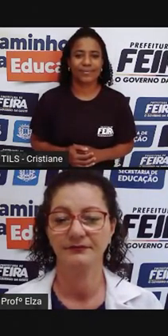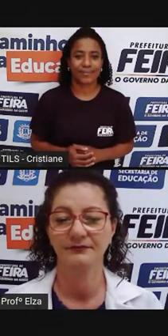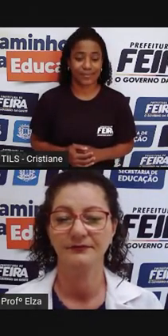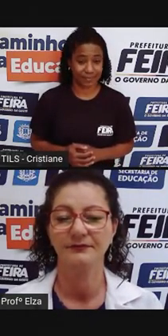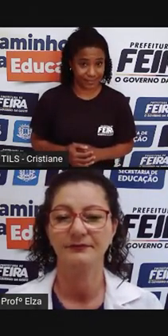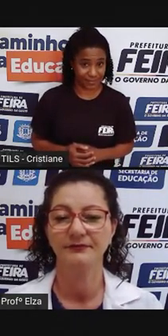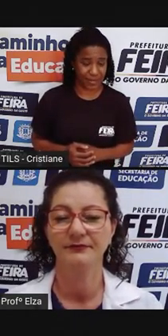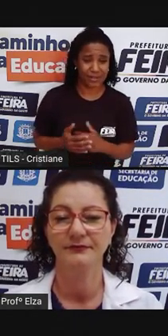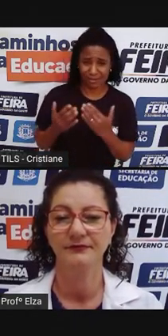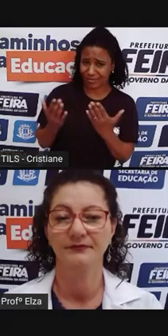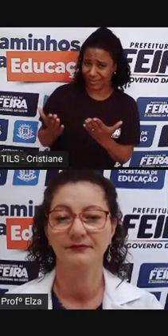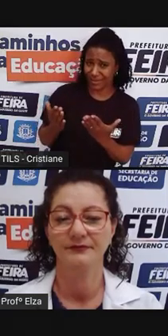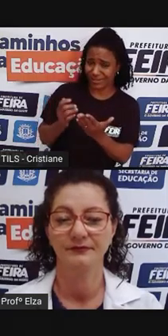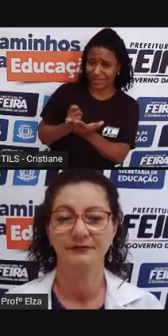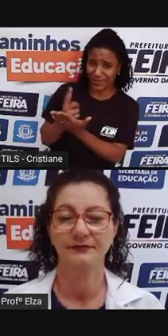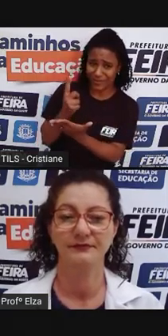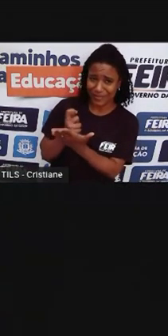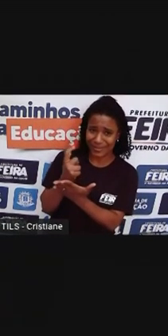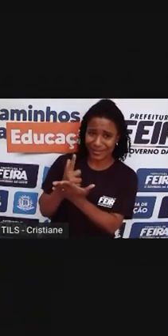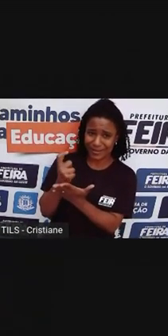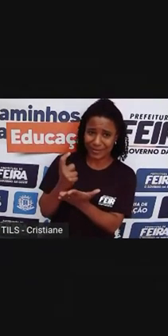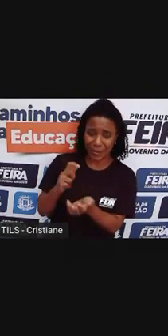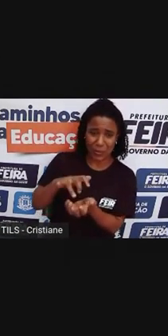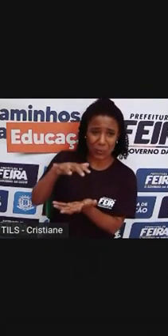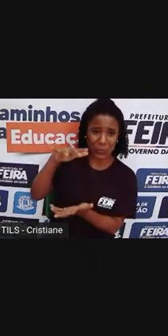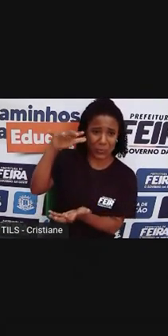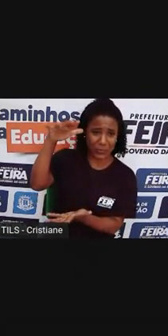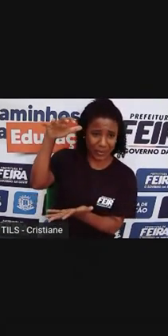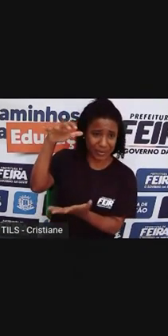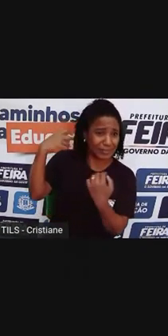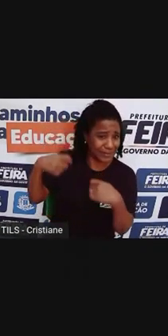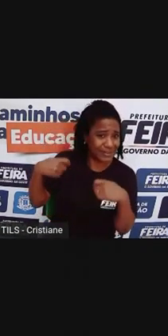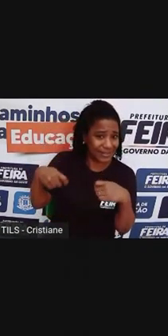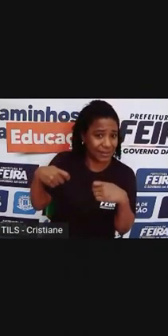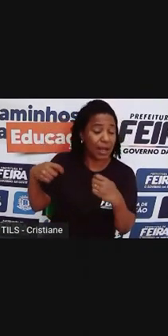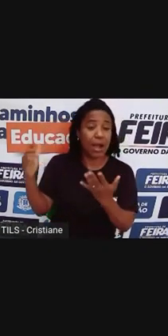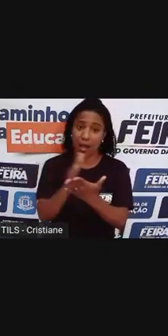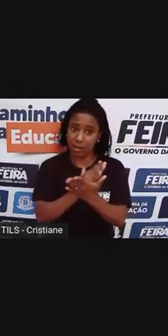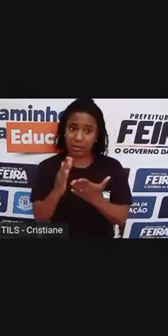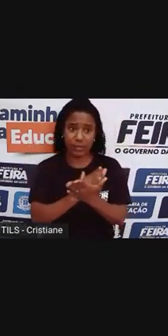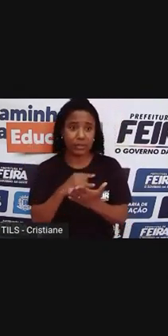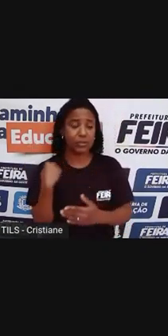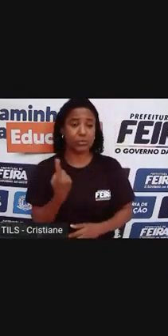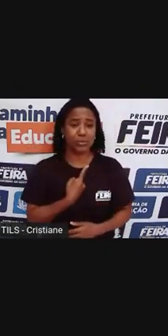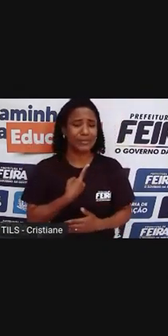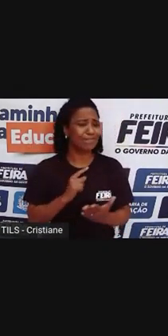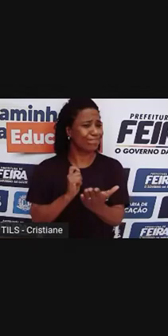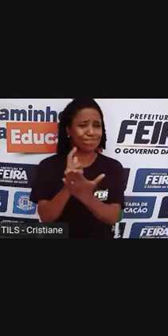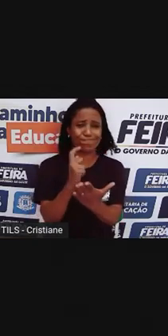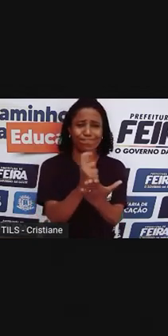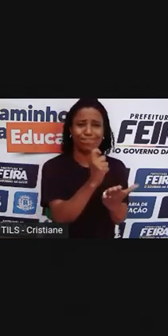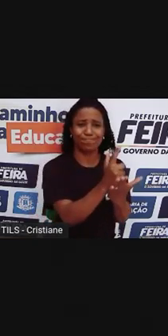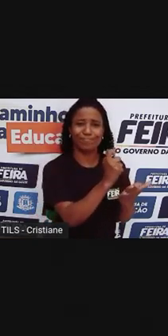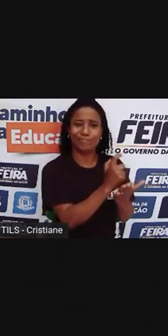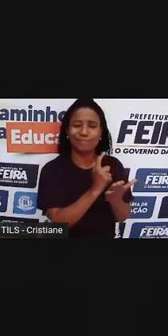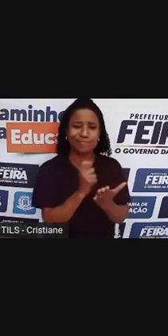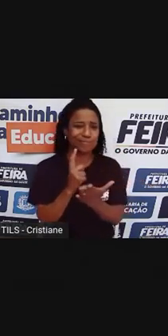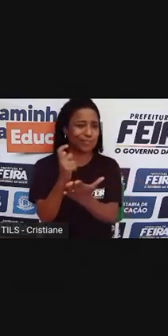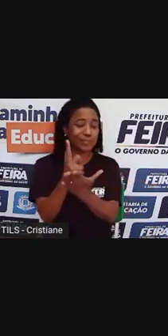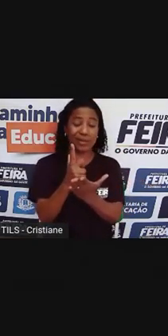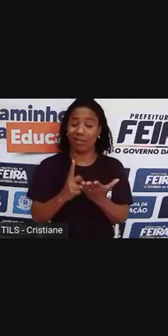Será que você precisa de tudo isso? Muitas vezes, consumimos coisas sem pensar. O tempo todo, somos levados a pensar